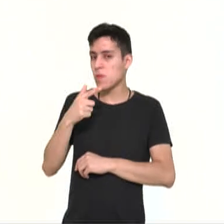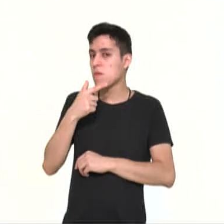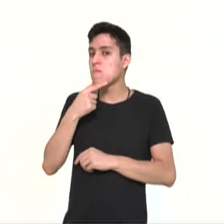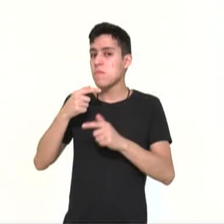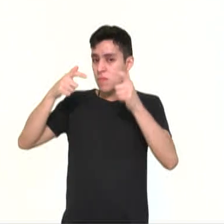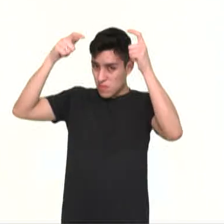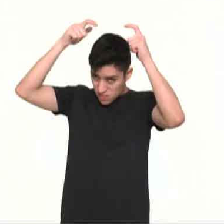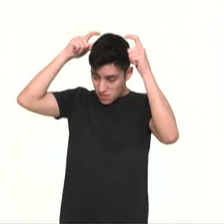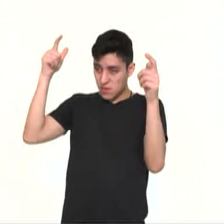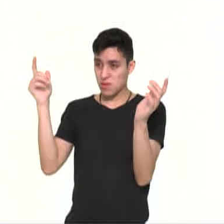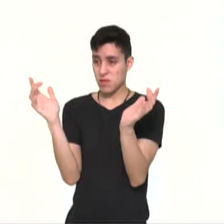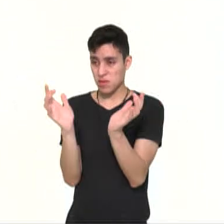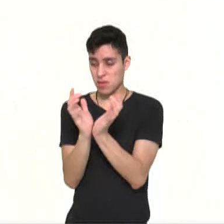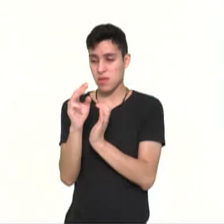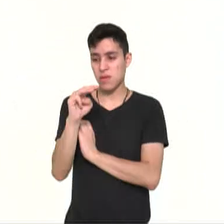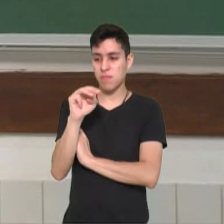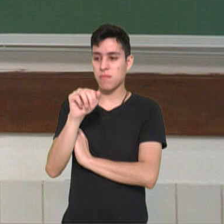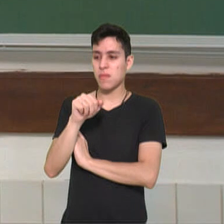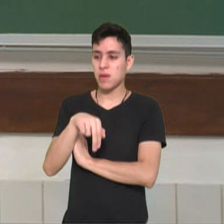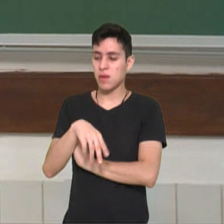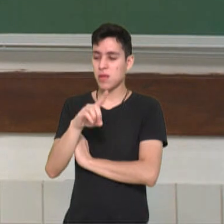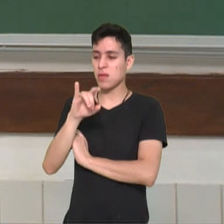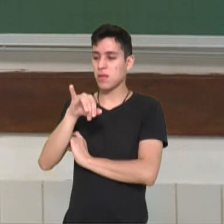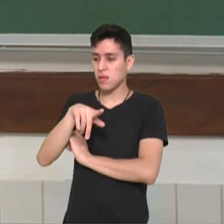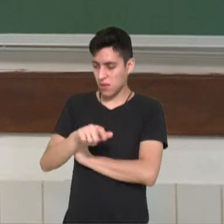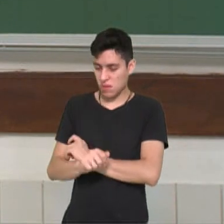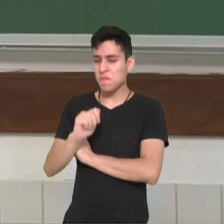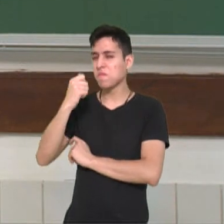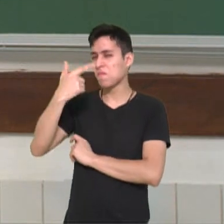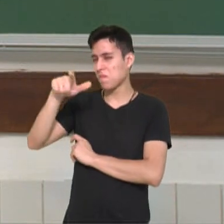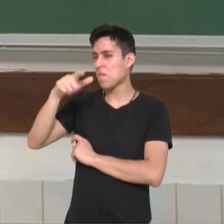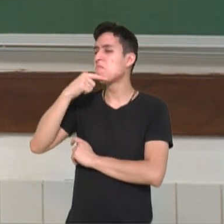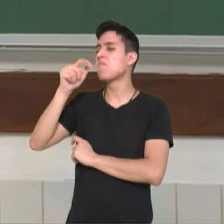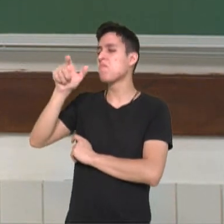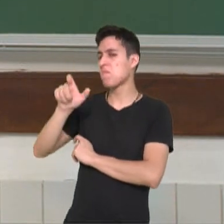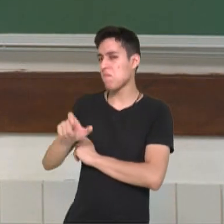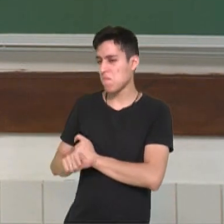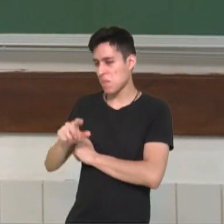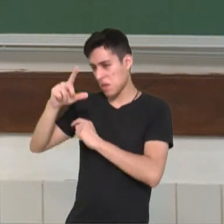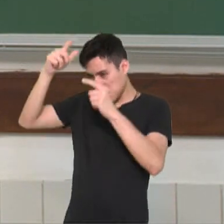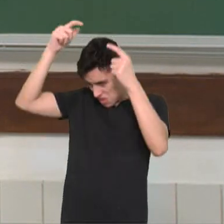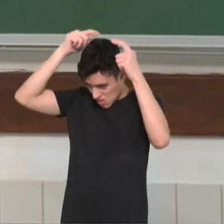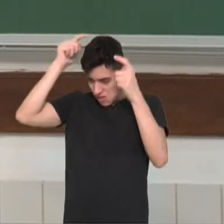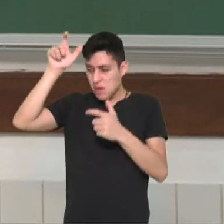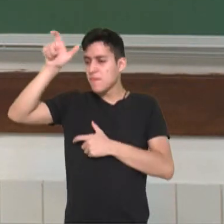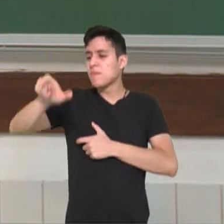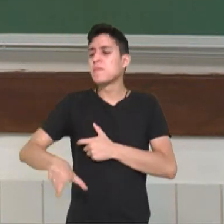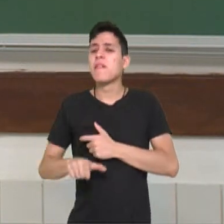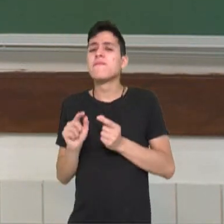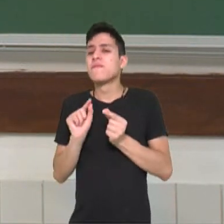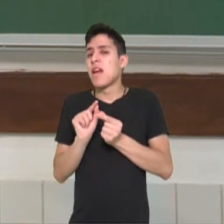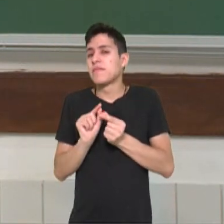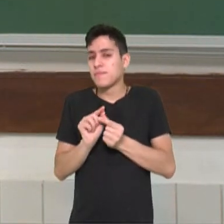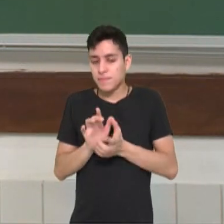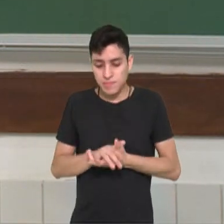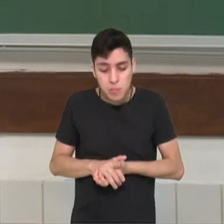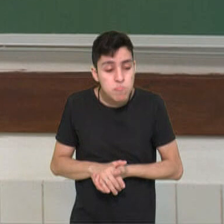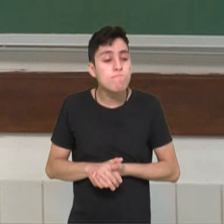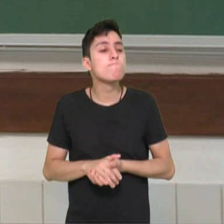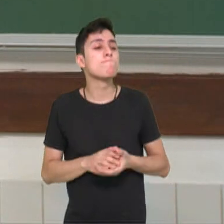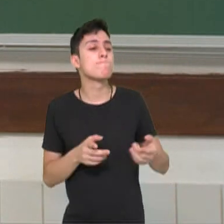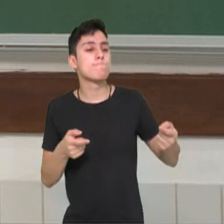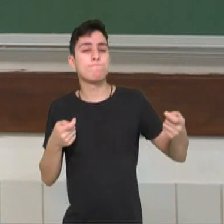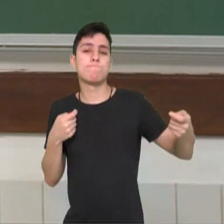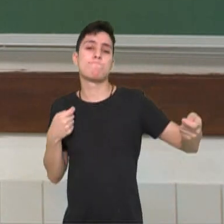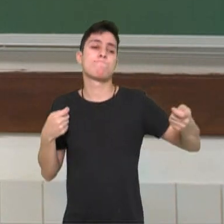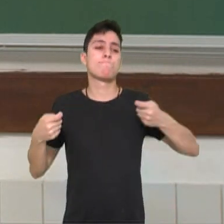etnia Mandinga, chamado Sundiata Keita. O que esse Sundiata Keita vai fazer? Ele vai dominar